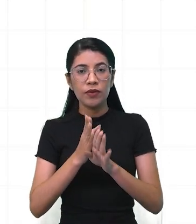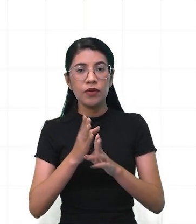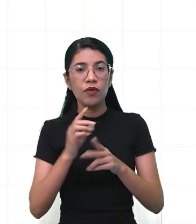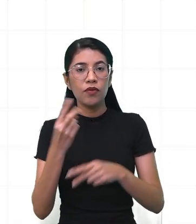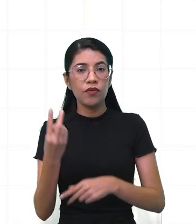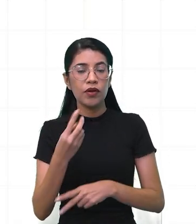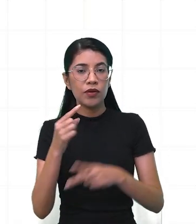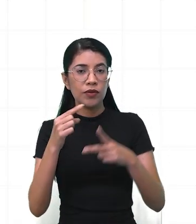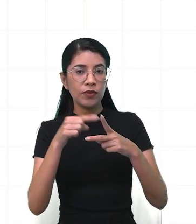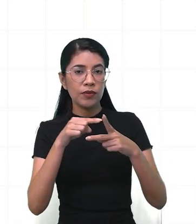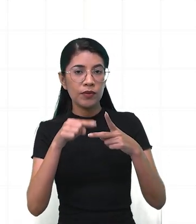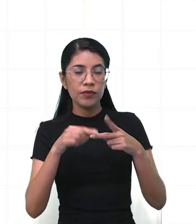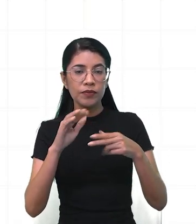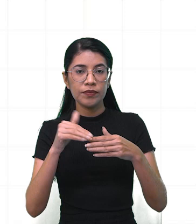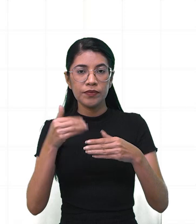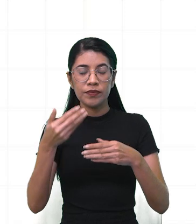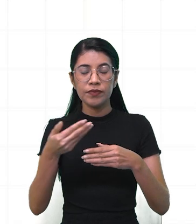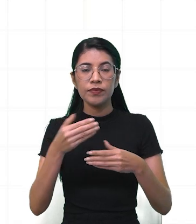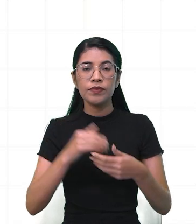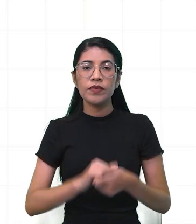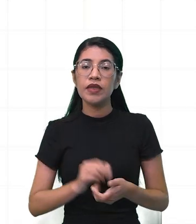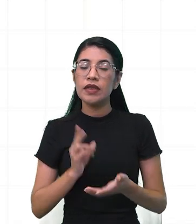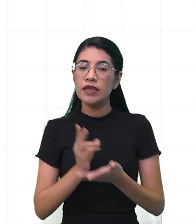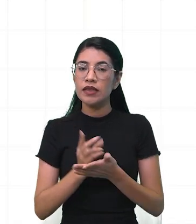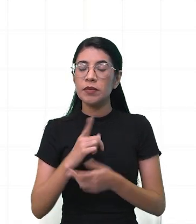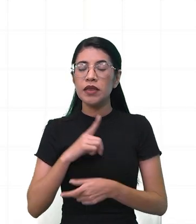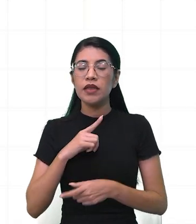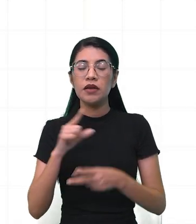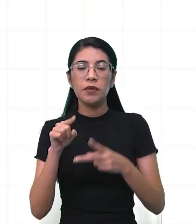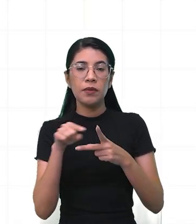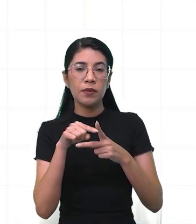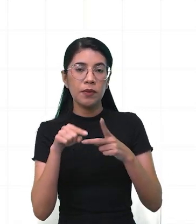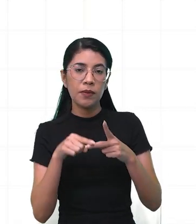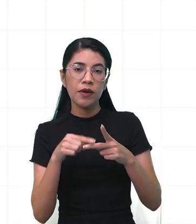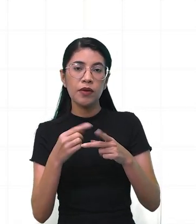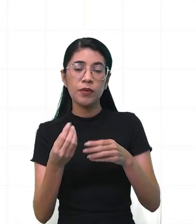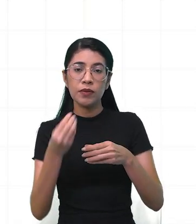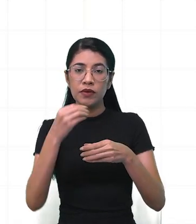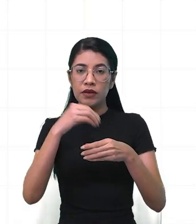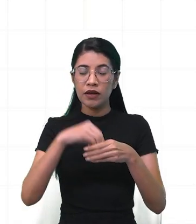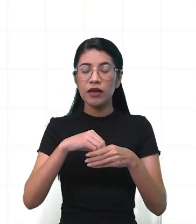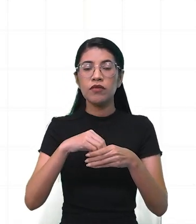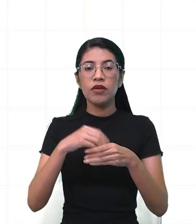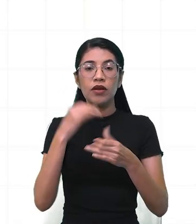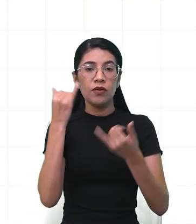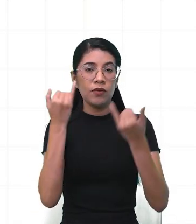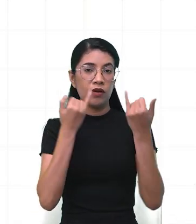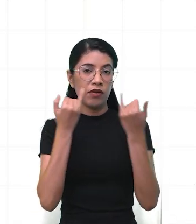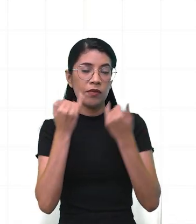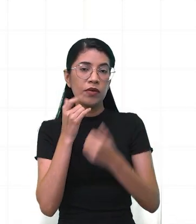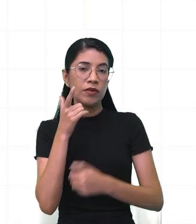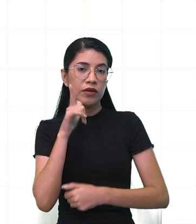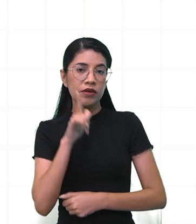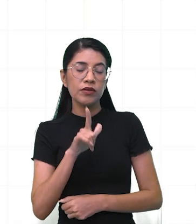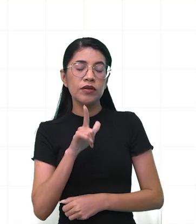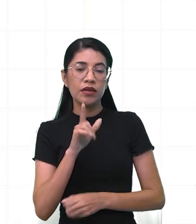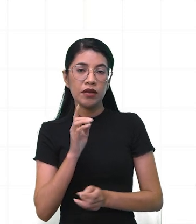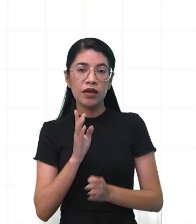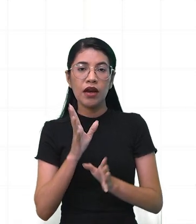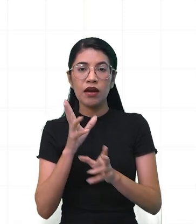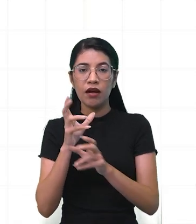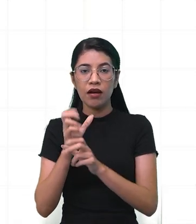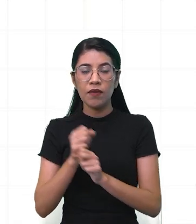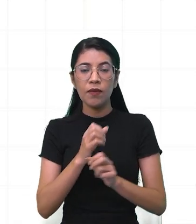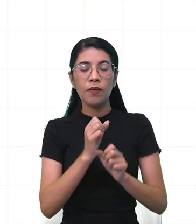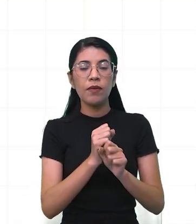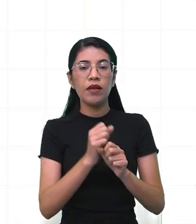ângulos externos. Sempre ele vai dar o ângulo interno, e aí com essa informação, né, a gente consegue encontrar